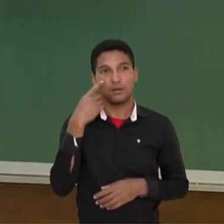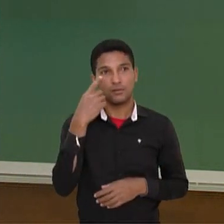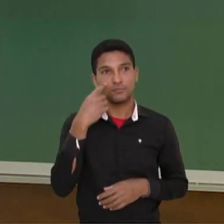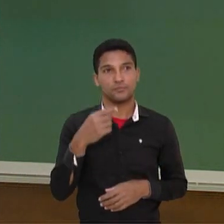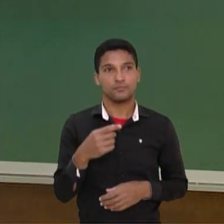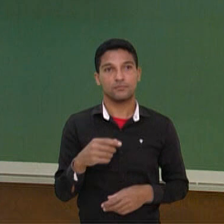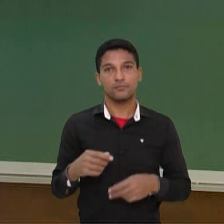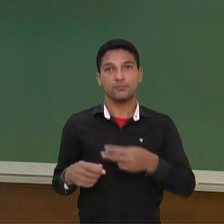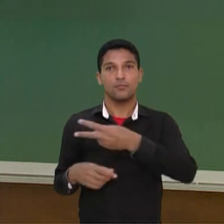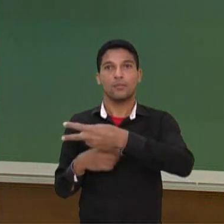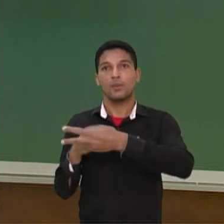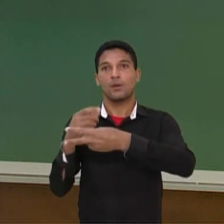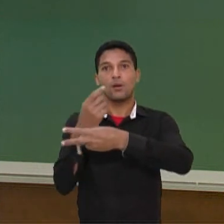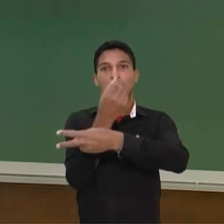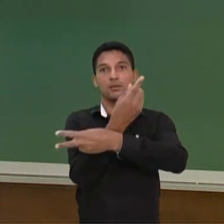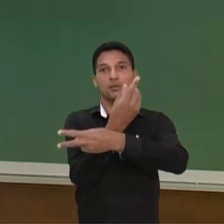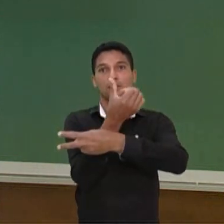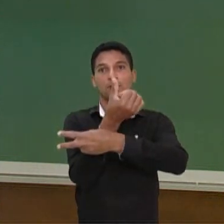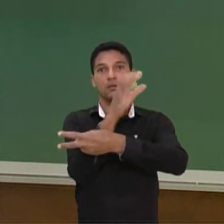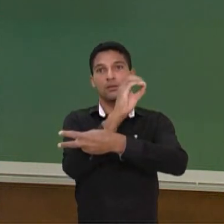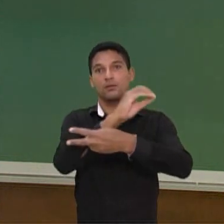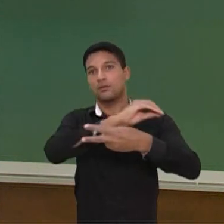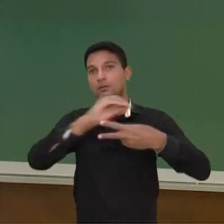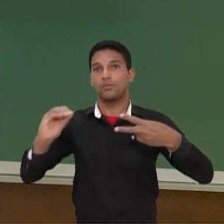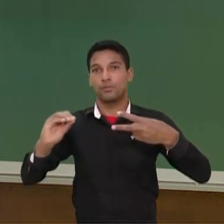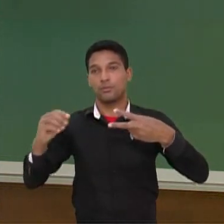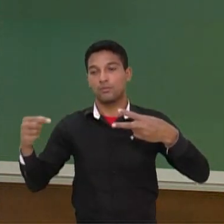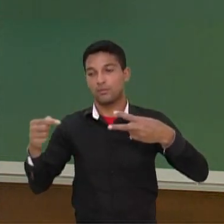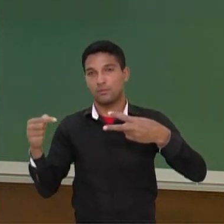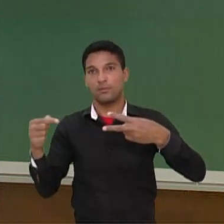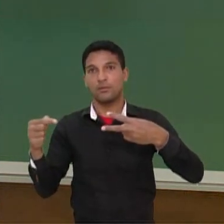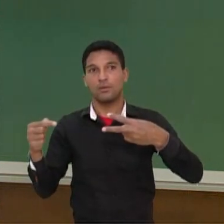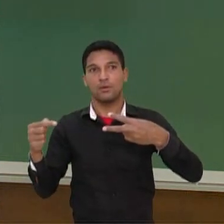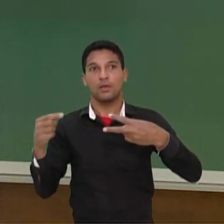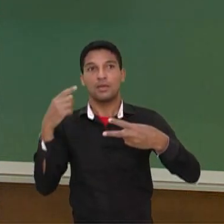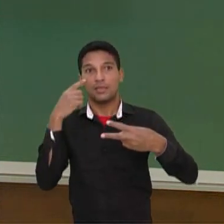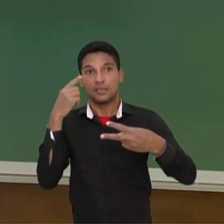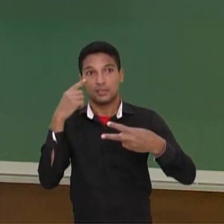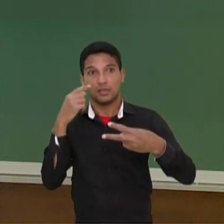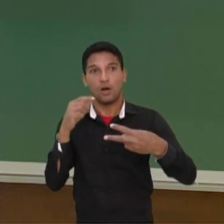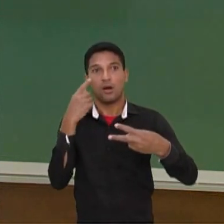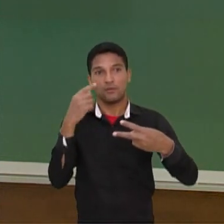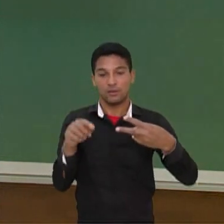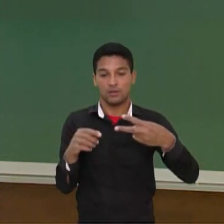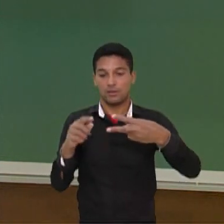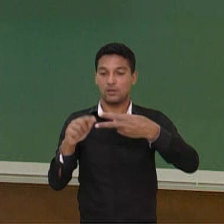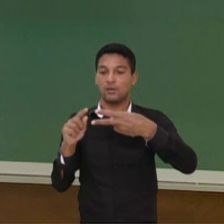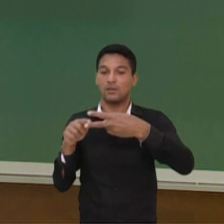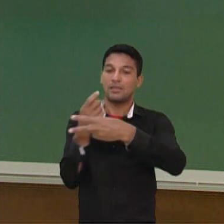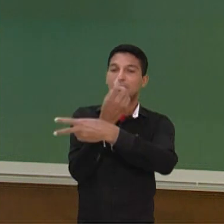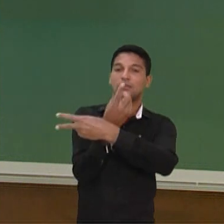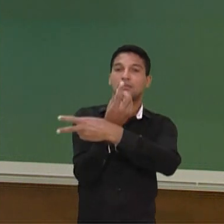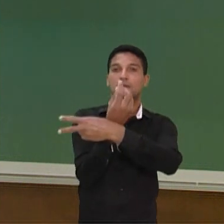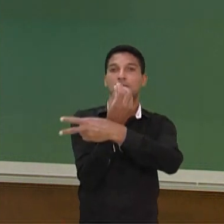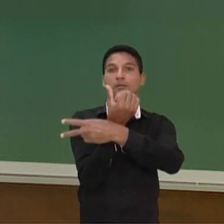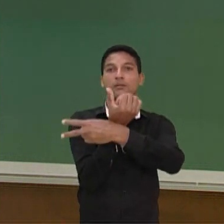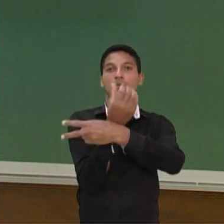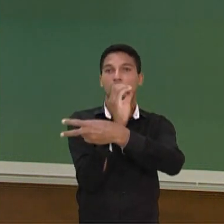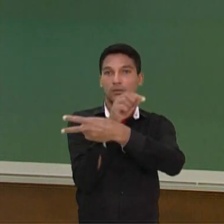o 0 deveria estar antes do igual. Não tem problema você colocar ele depois do igual, como está aí, né, escrito para você.